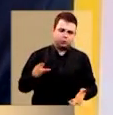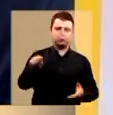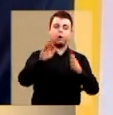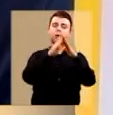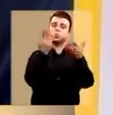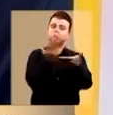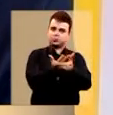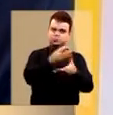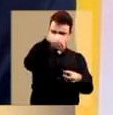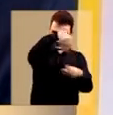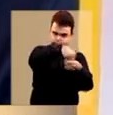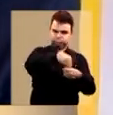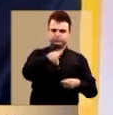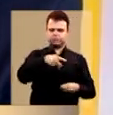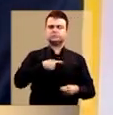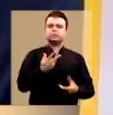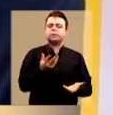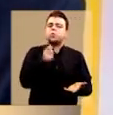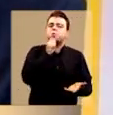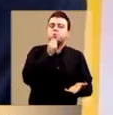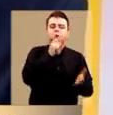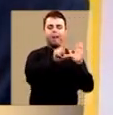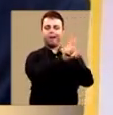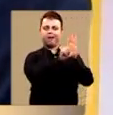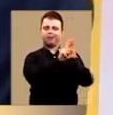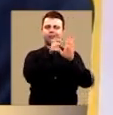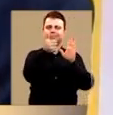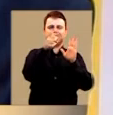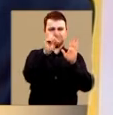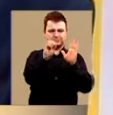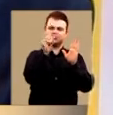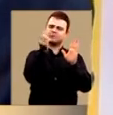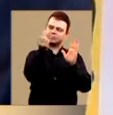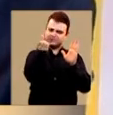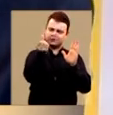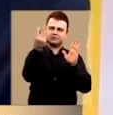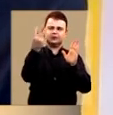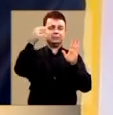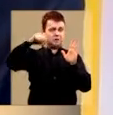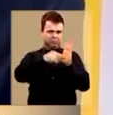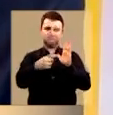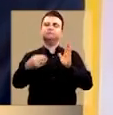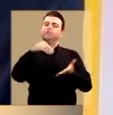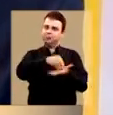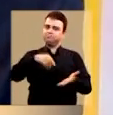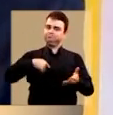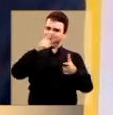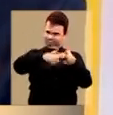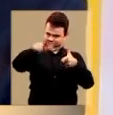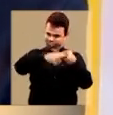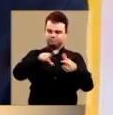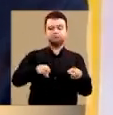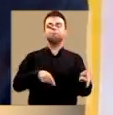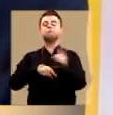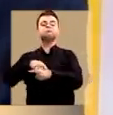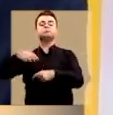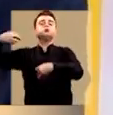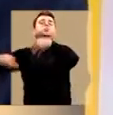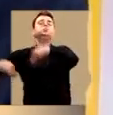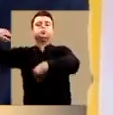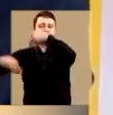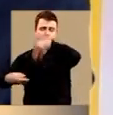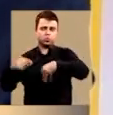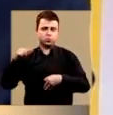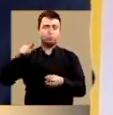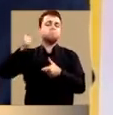questão da educação e a falta de eficácia da Lei 10.639. Esse é um grande problema. No campo do Poder Judiciário, por